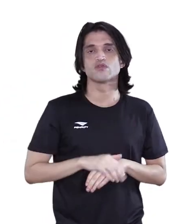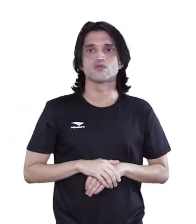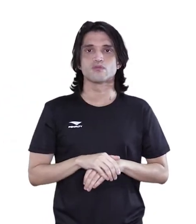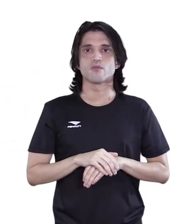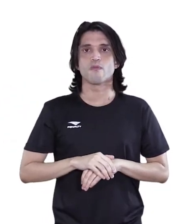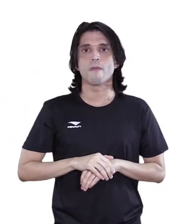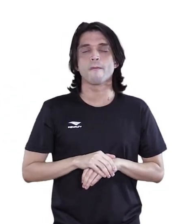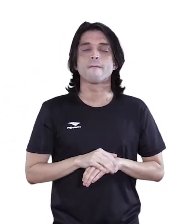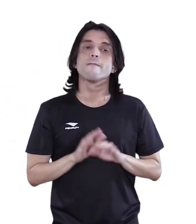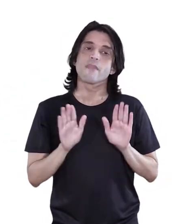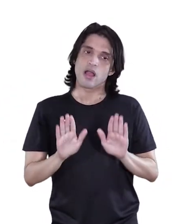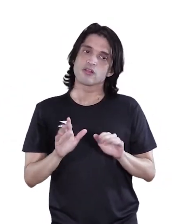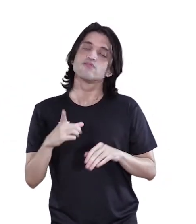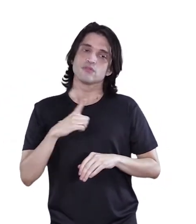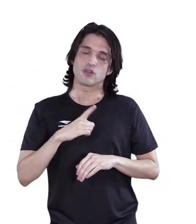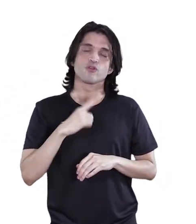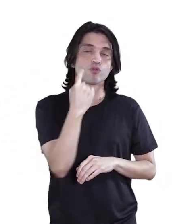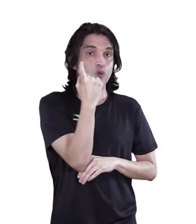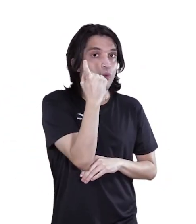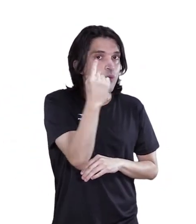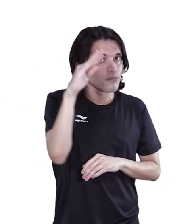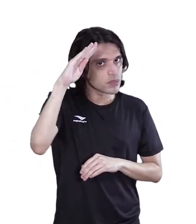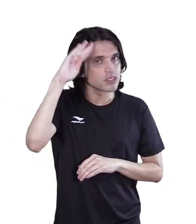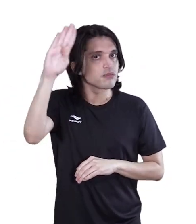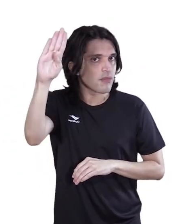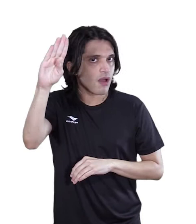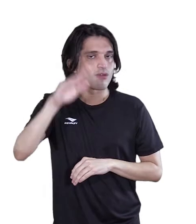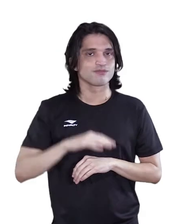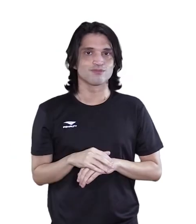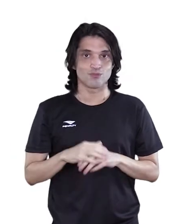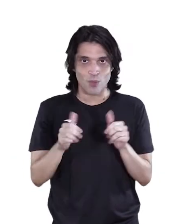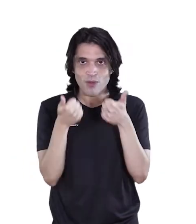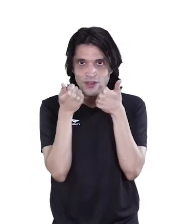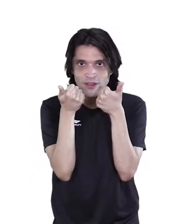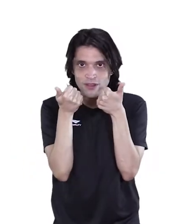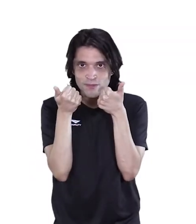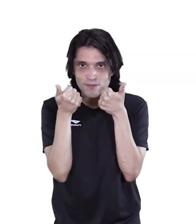sempre terá um preponderante, ok? Tranquilo?